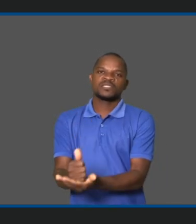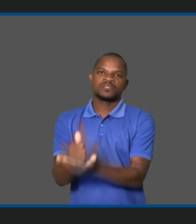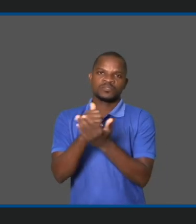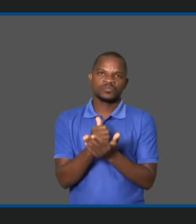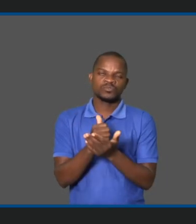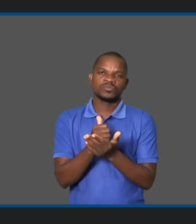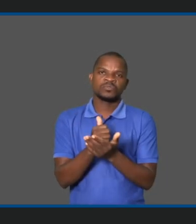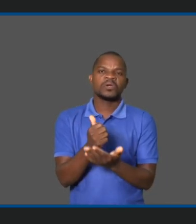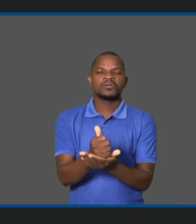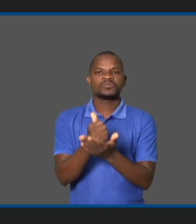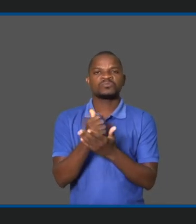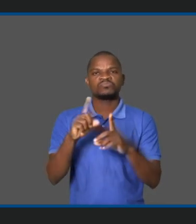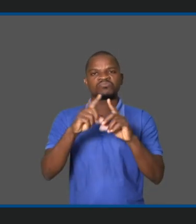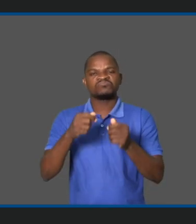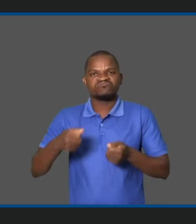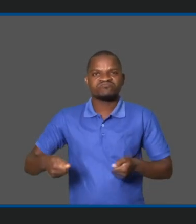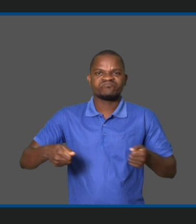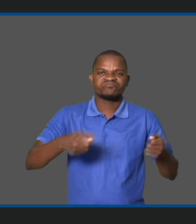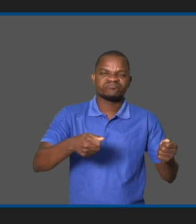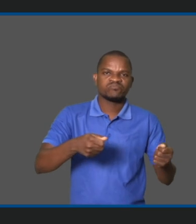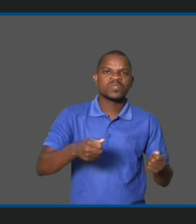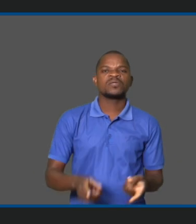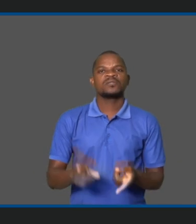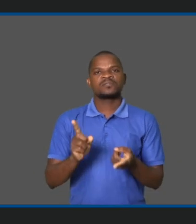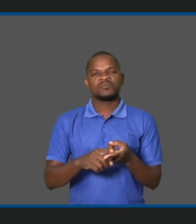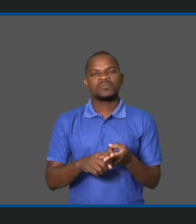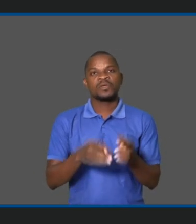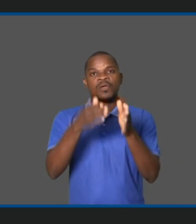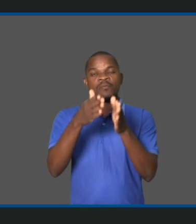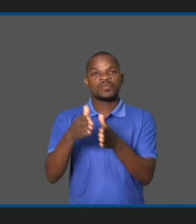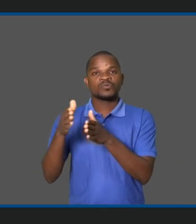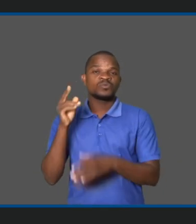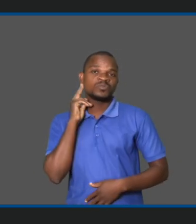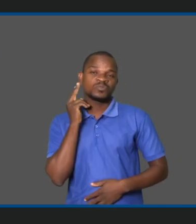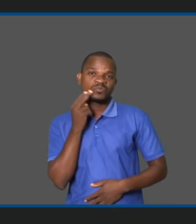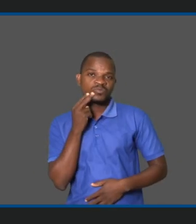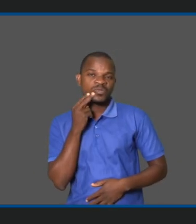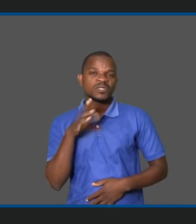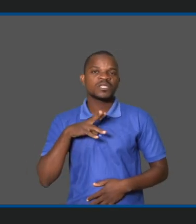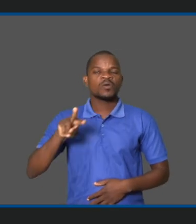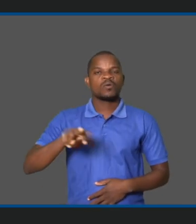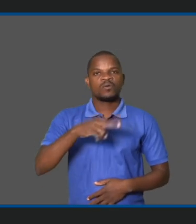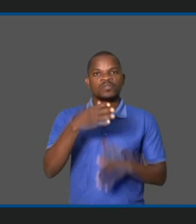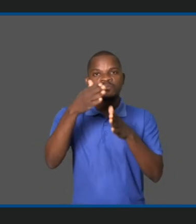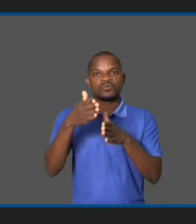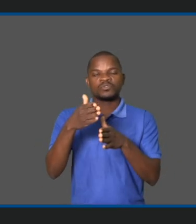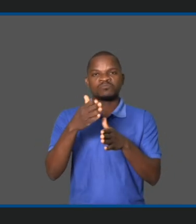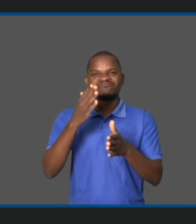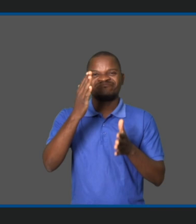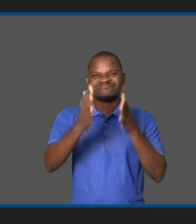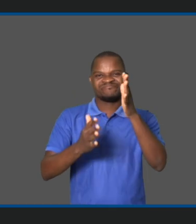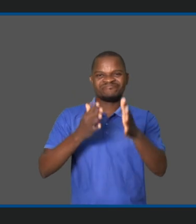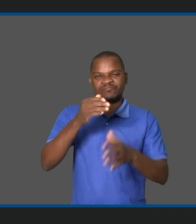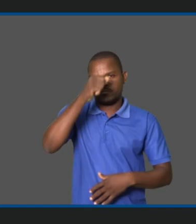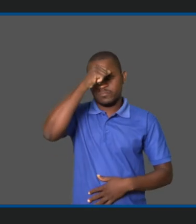auditiva, e tem outras que não conhecem a língua de sinais, por exemplo. Qual é o tratamento? Tem pessoas com deficiência que por sua natureza têm